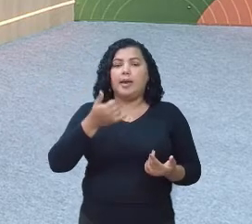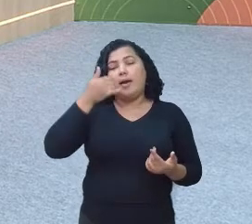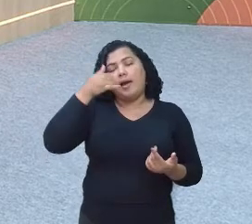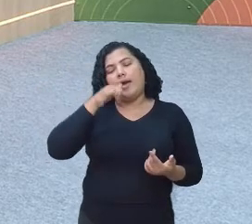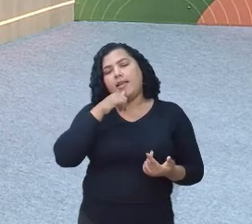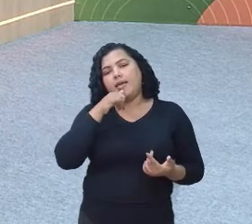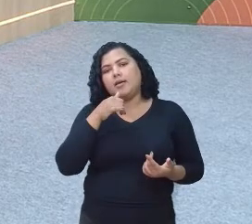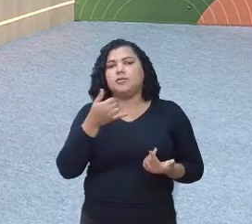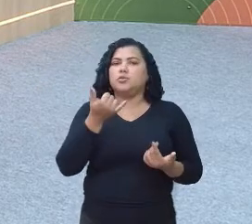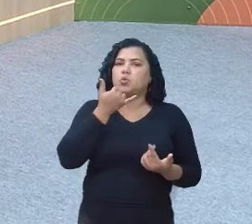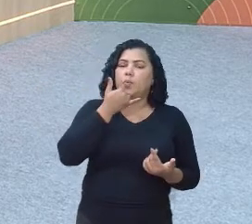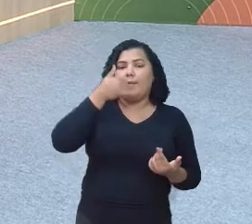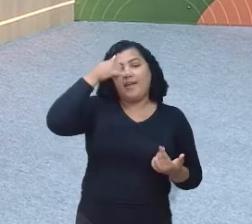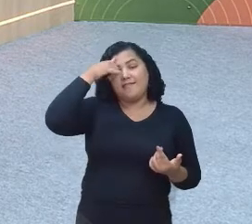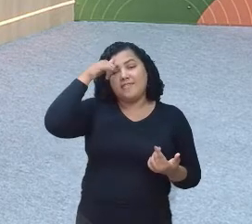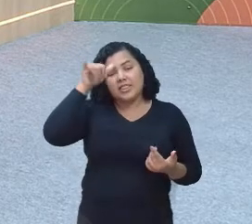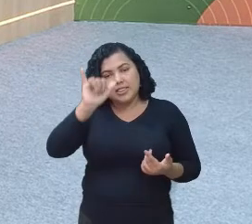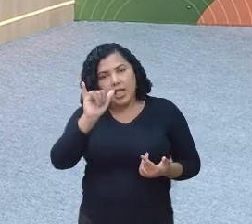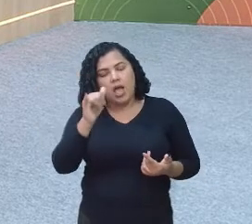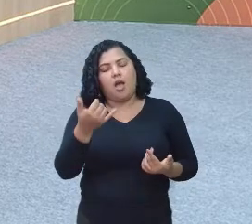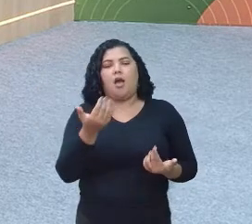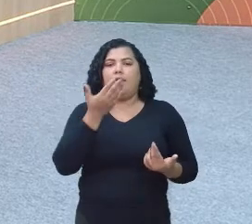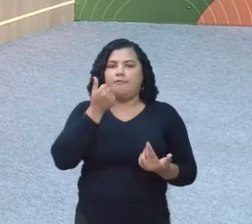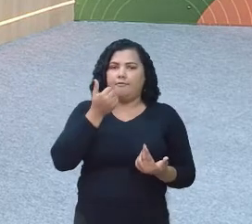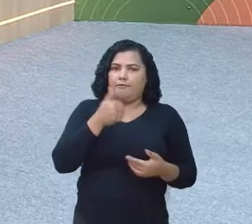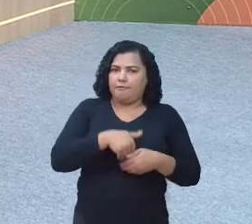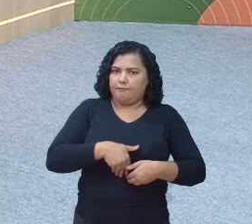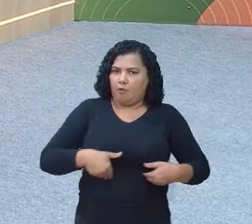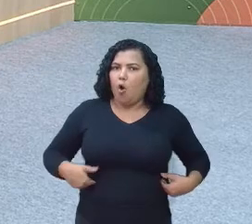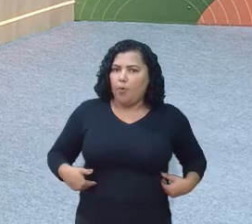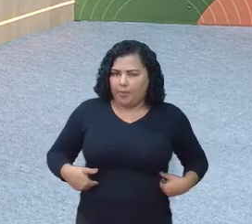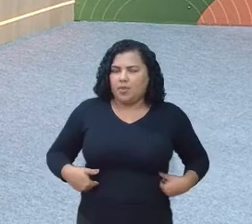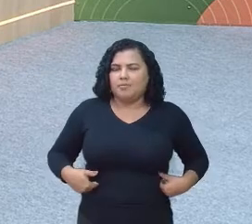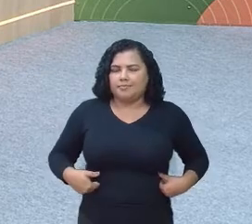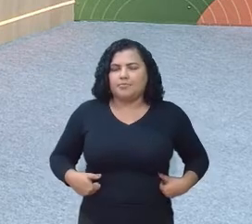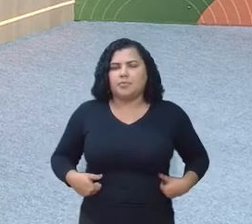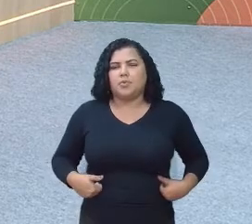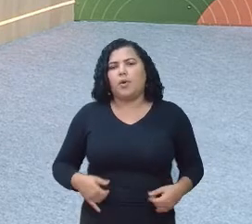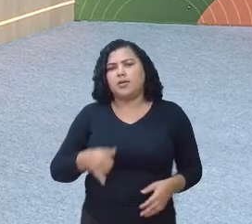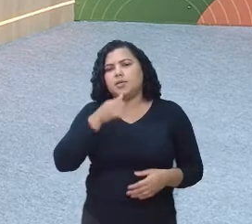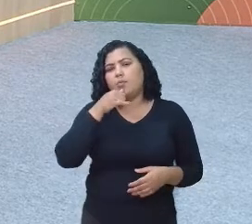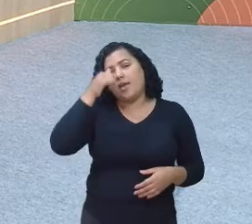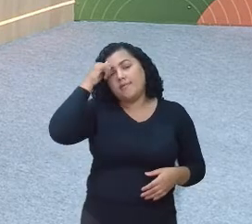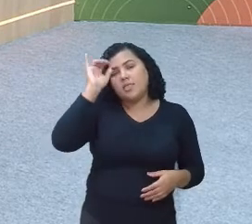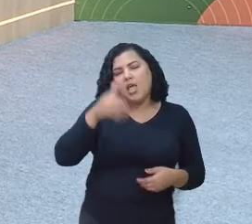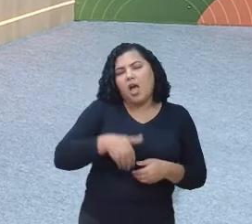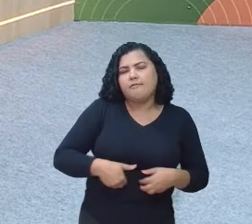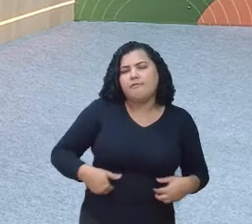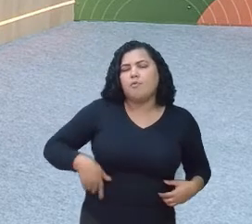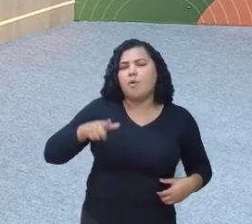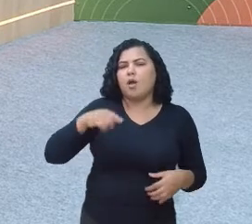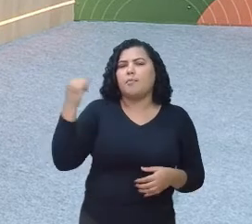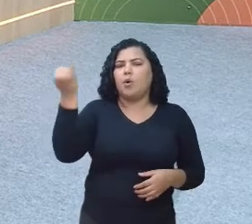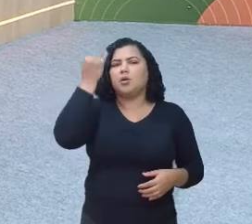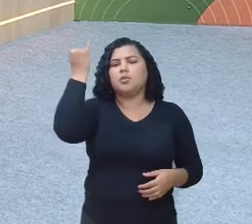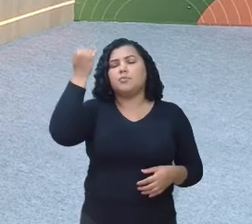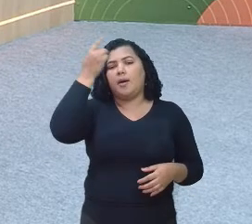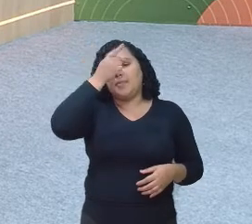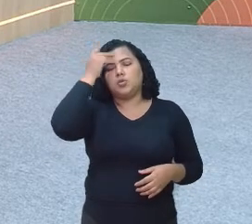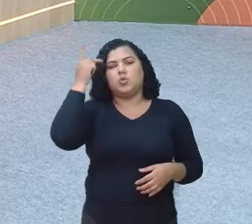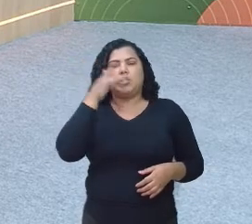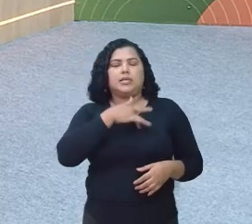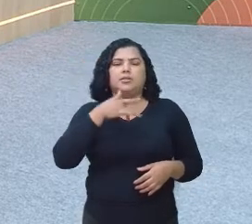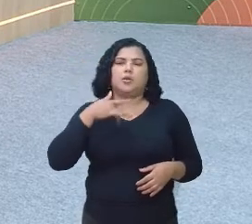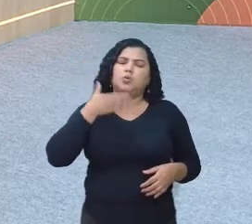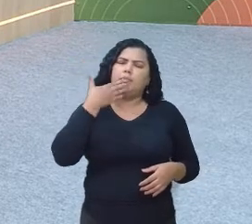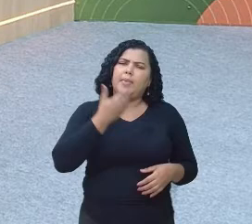evitar a fome. É um fator predominante para que haja qualidade de vida, para que as pessoas consigam ser mais saudáveis, para que elas consigam